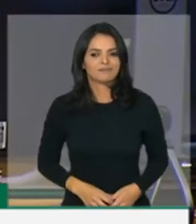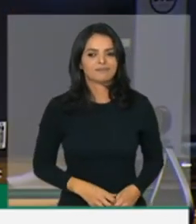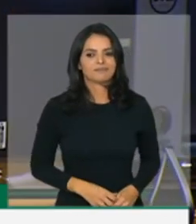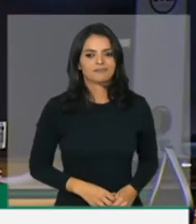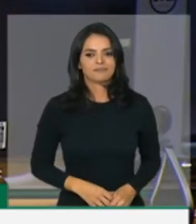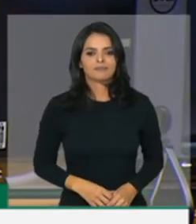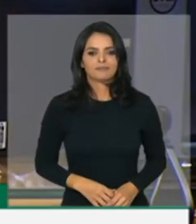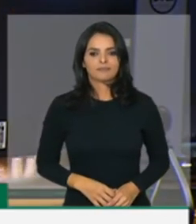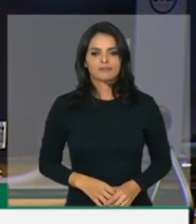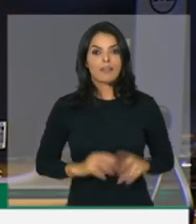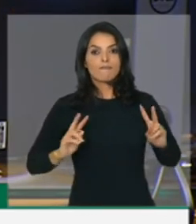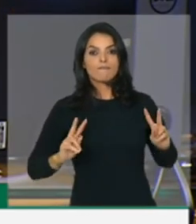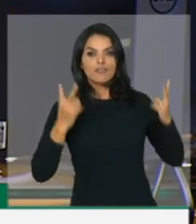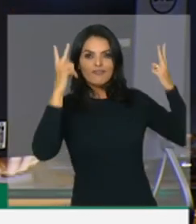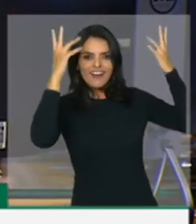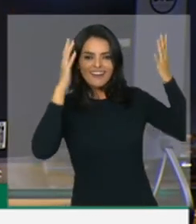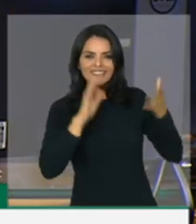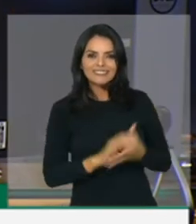Viva!